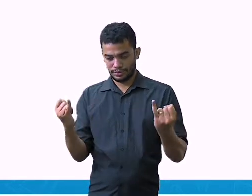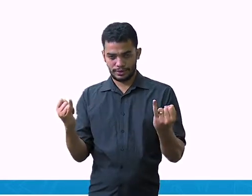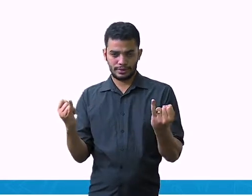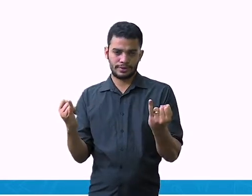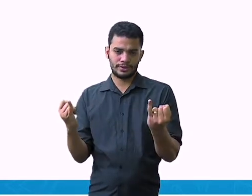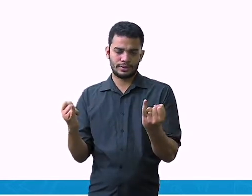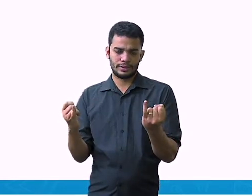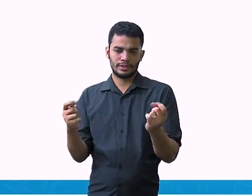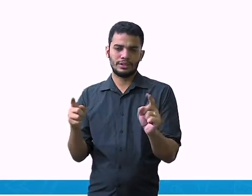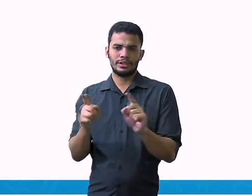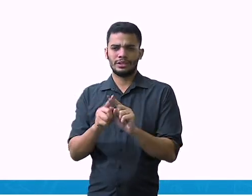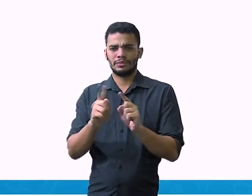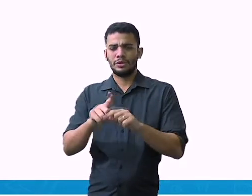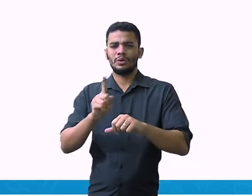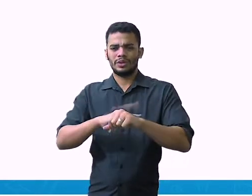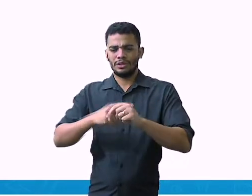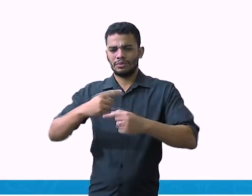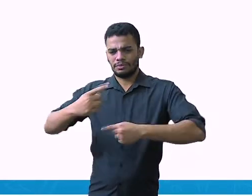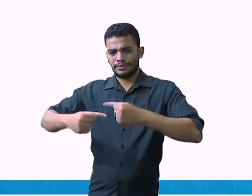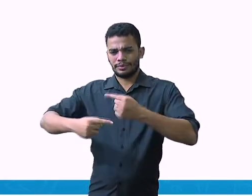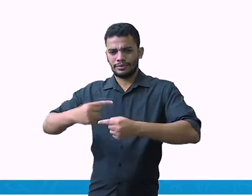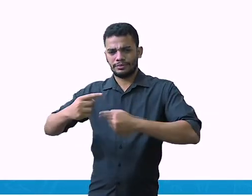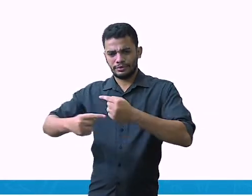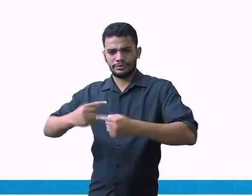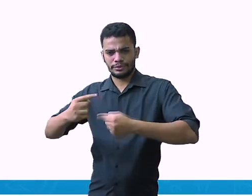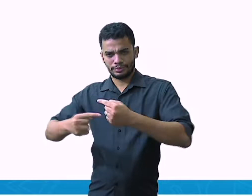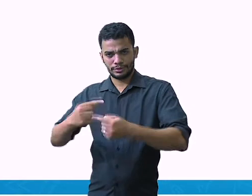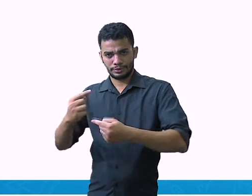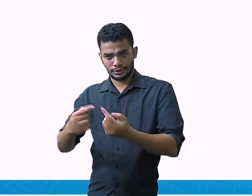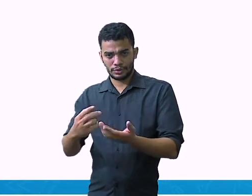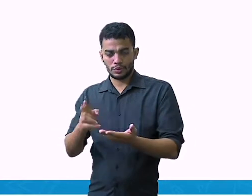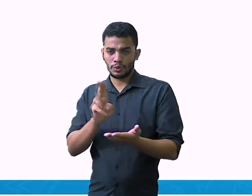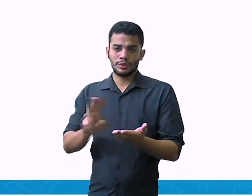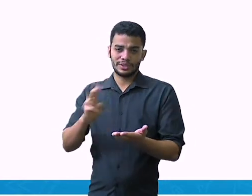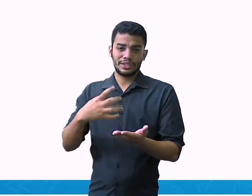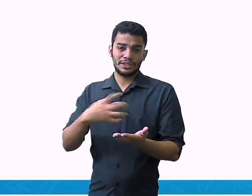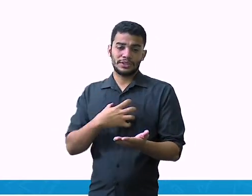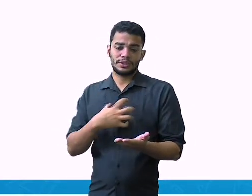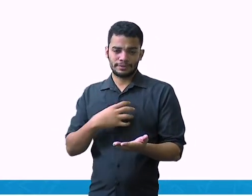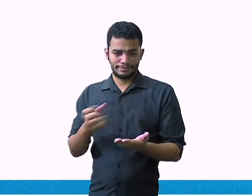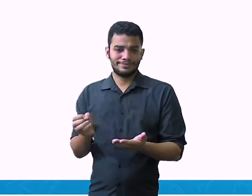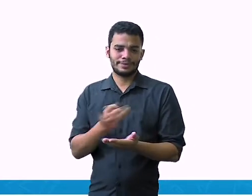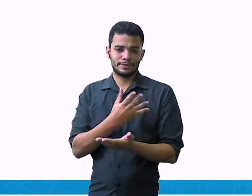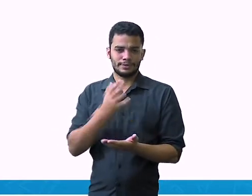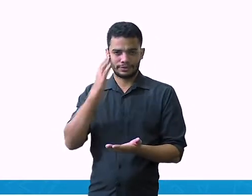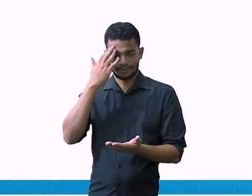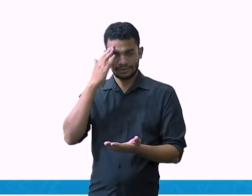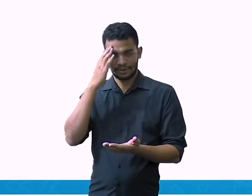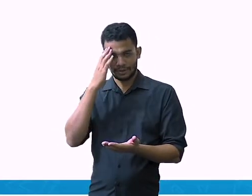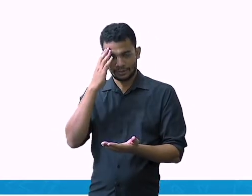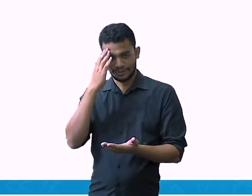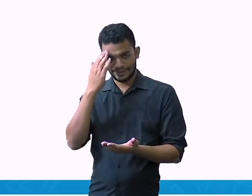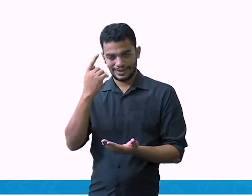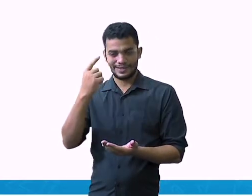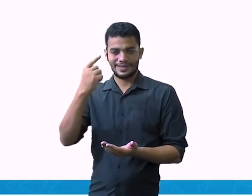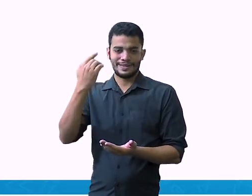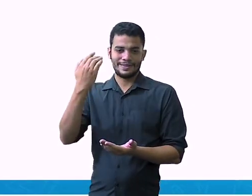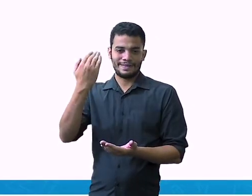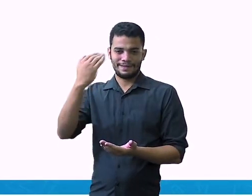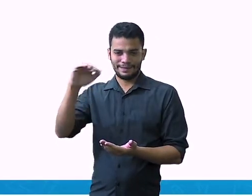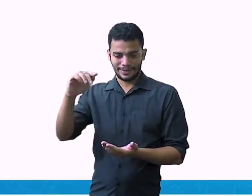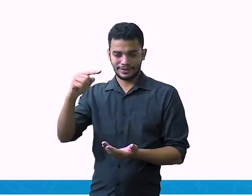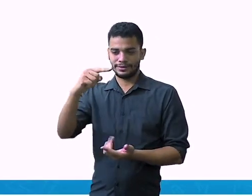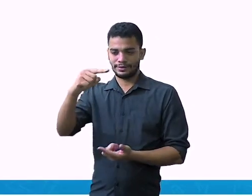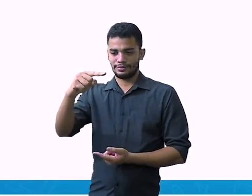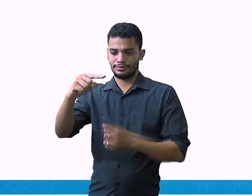se aprimorando até nós chegarmos a essa estrutura de hoje. Então, fração, numerador e